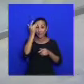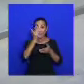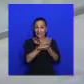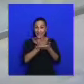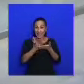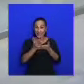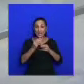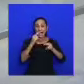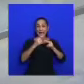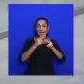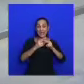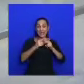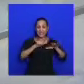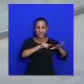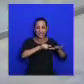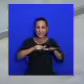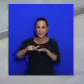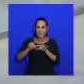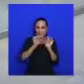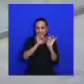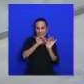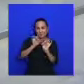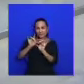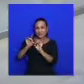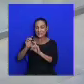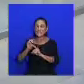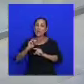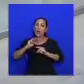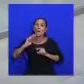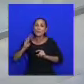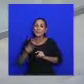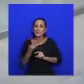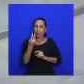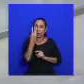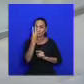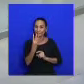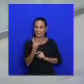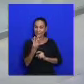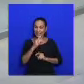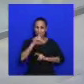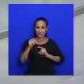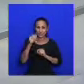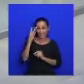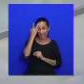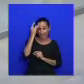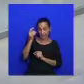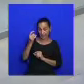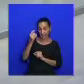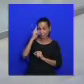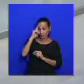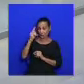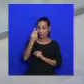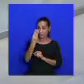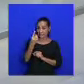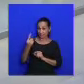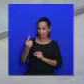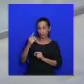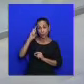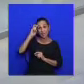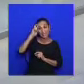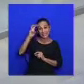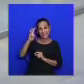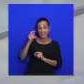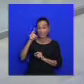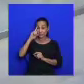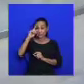amanhã. A Caixa realiza a Mega Semana Milionária, com 3 sorteios. Amanhã, dia 31,